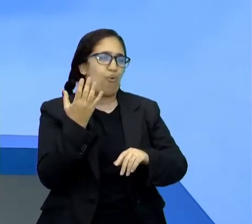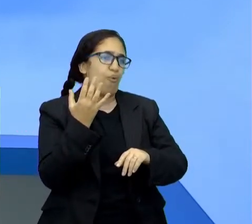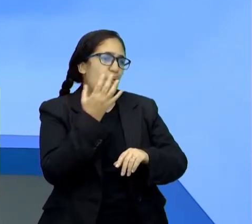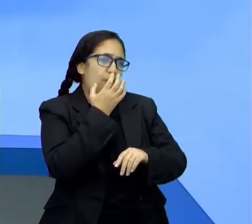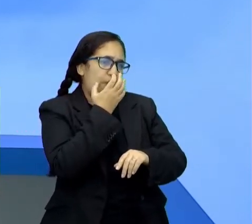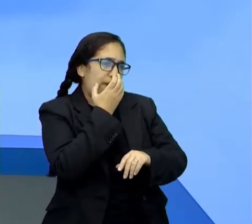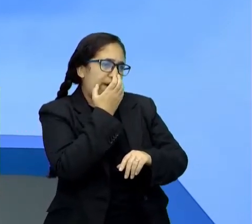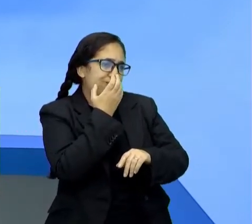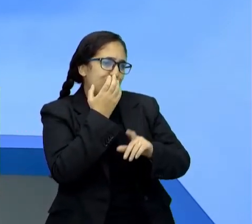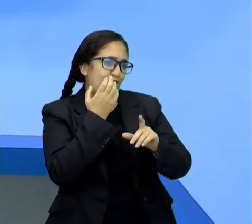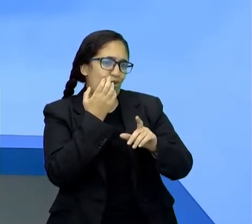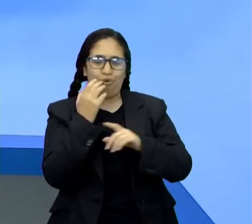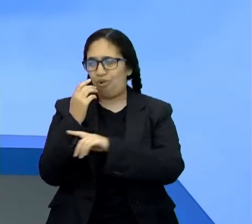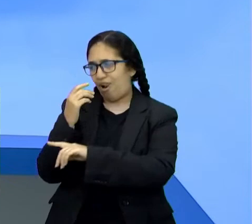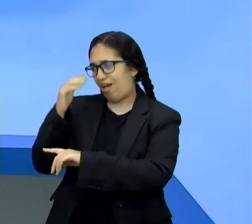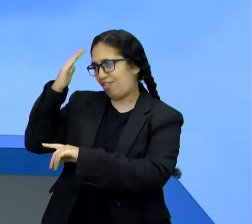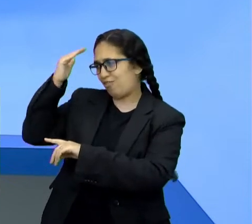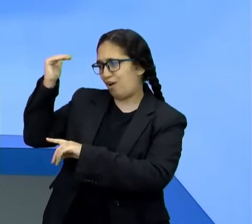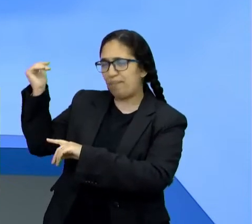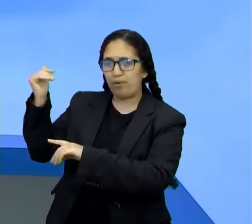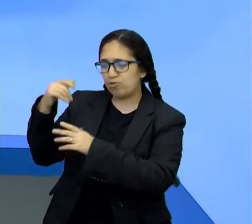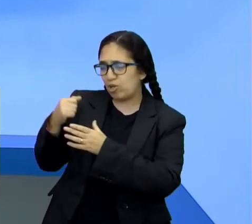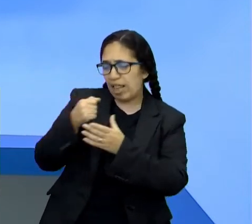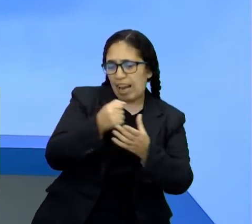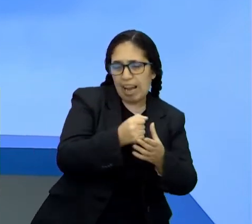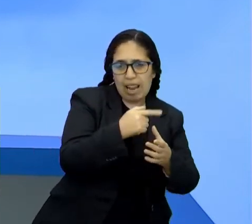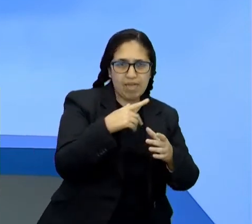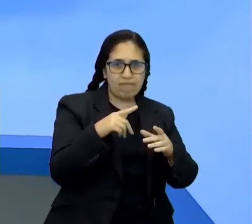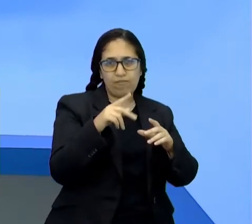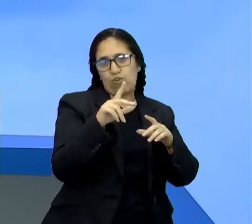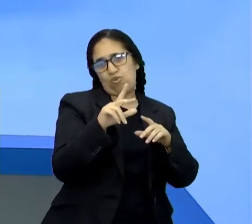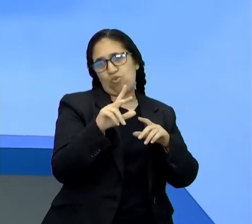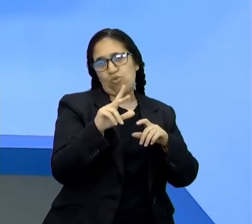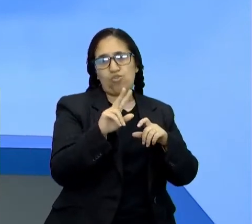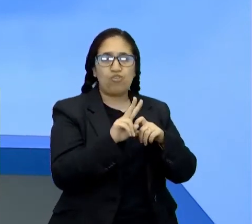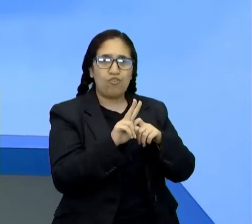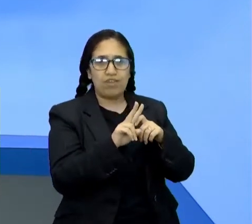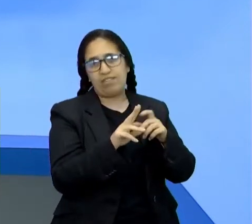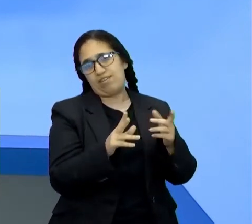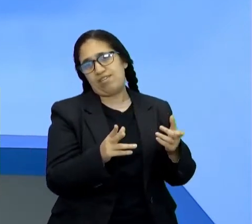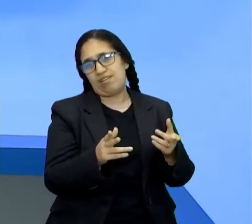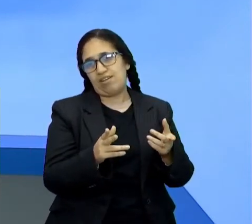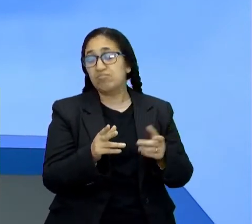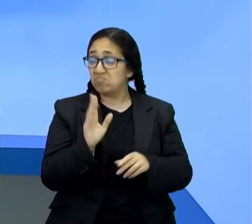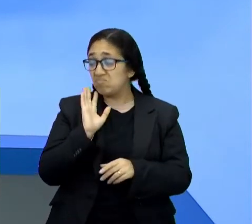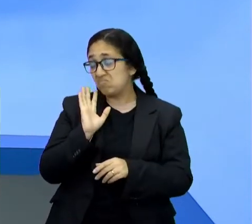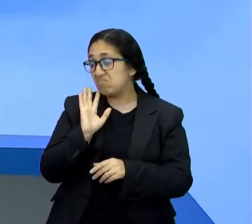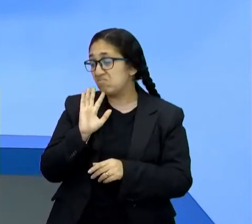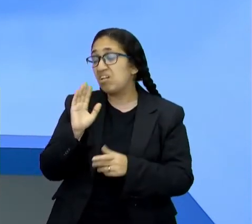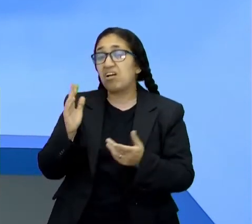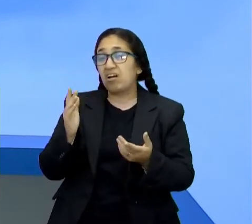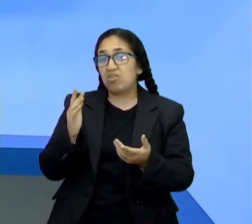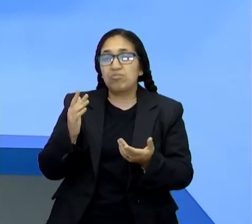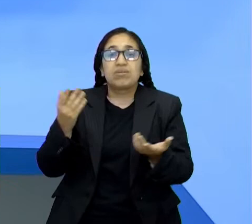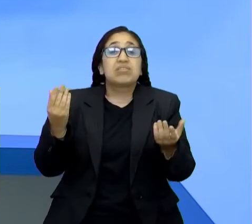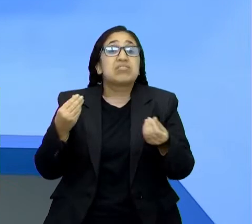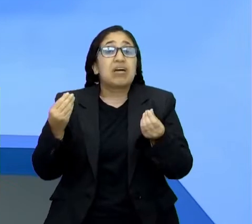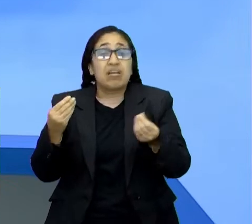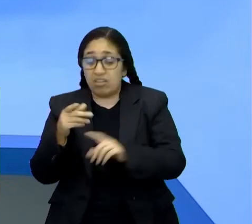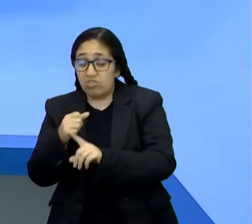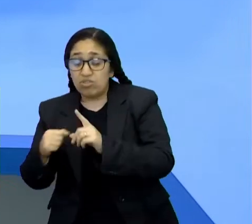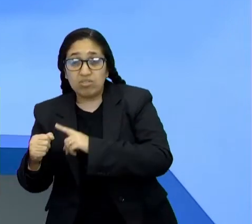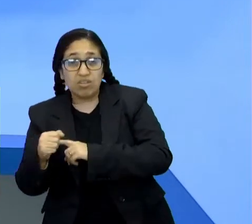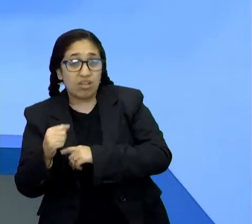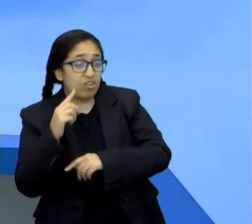pet da pessoa famosa que foi levado no veterinário, né? Aí você, tá legal, não, bacana, mas função social ali,